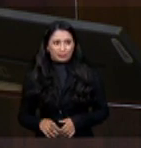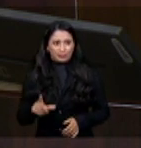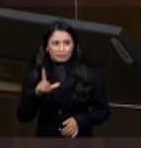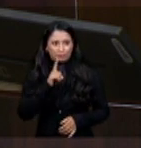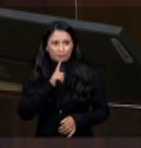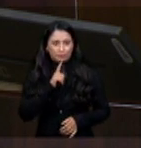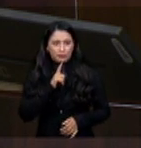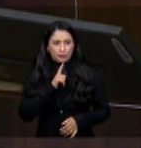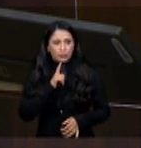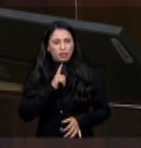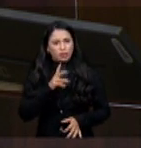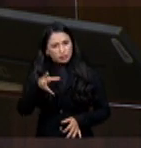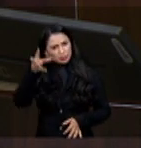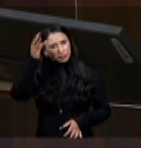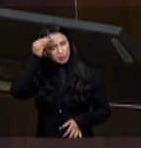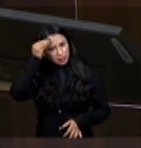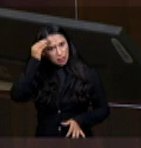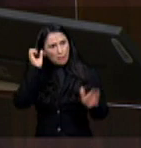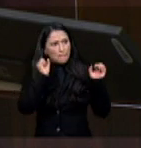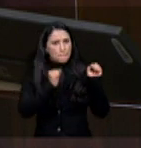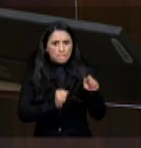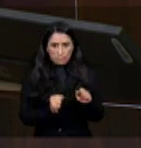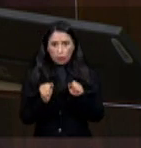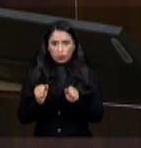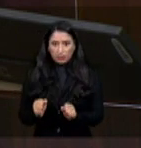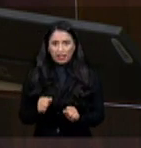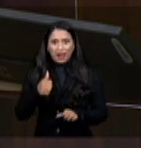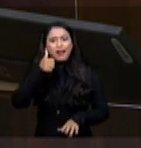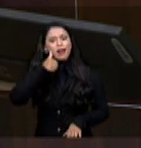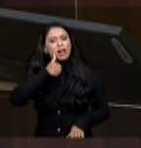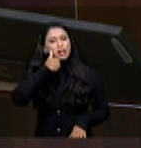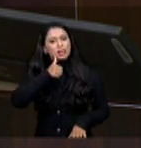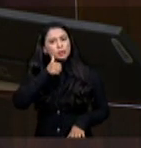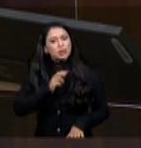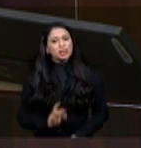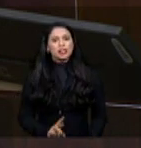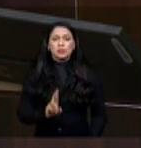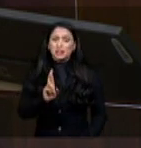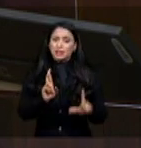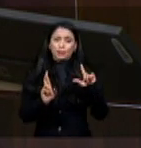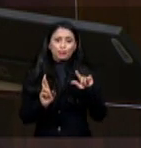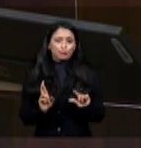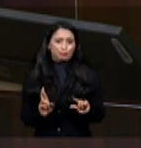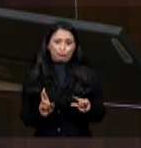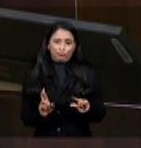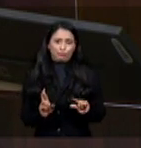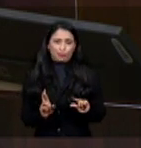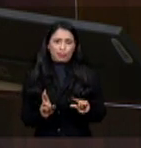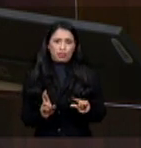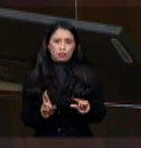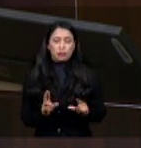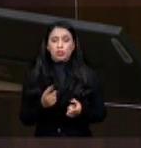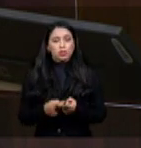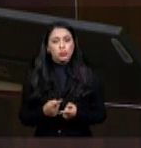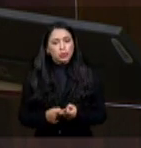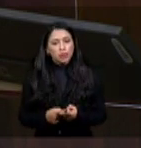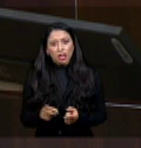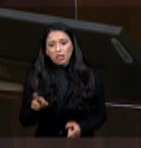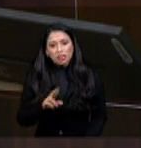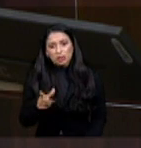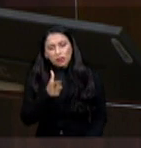podemos reconhecer que em termos de poder as mulheres ainda representam a minoria porque porque elas não